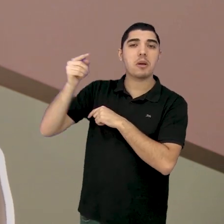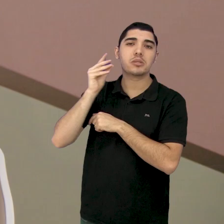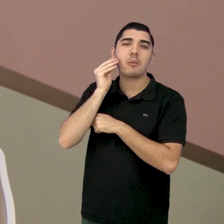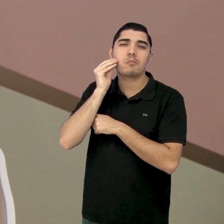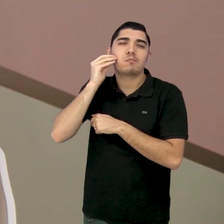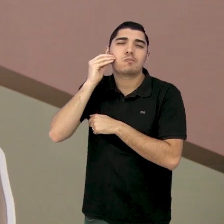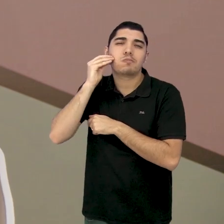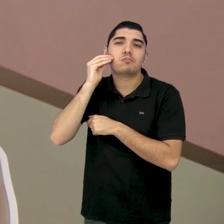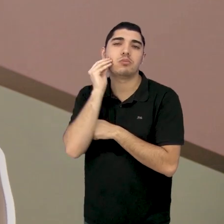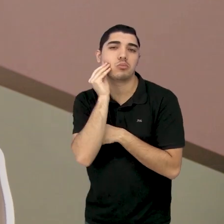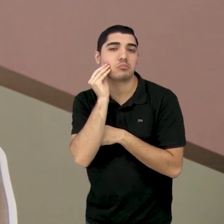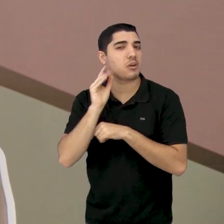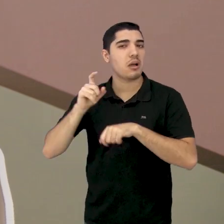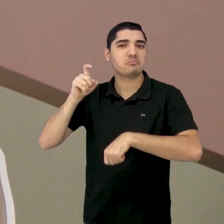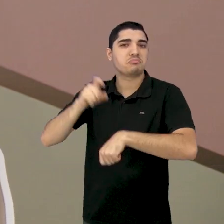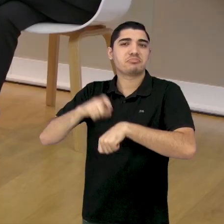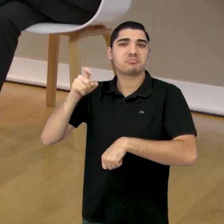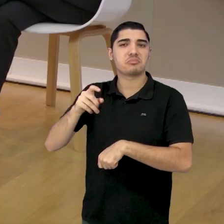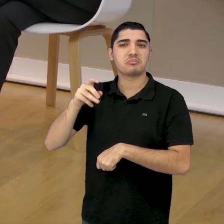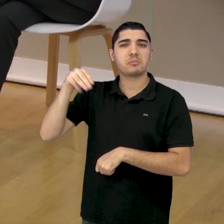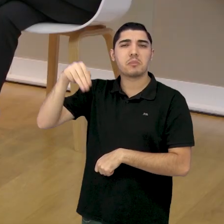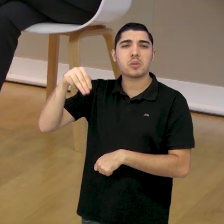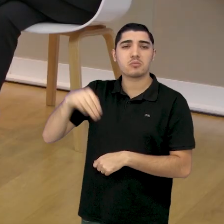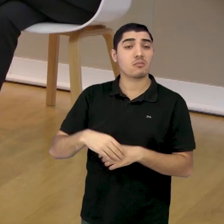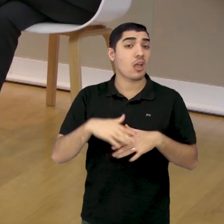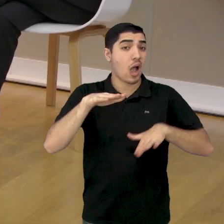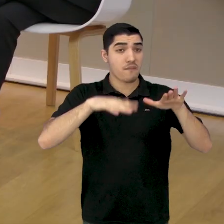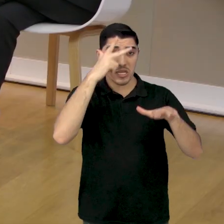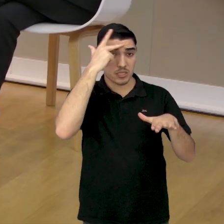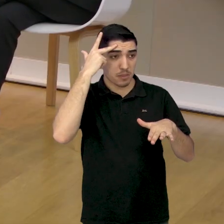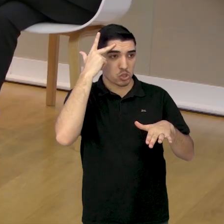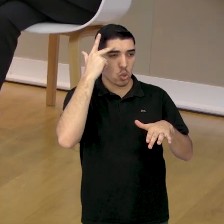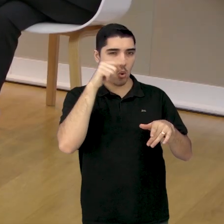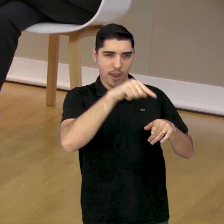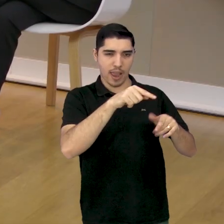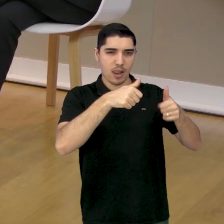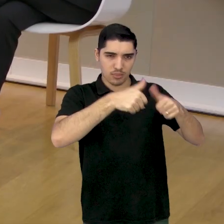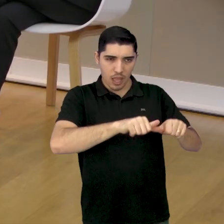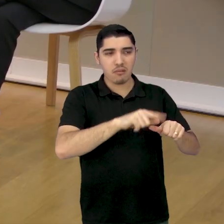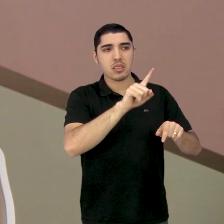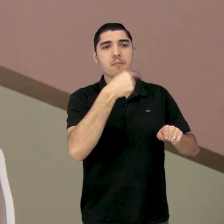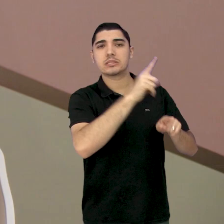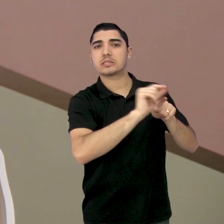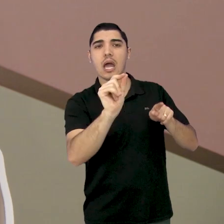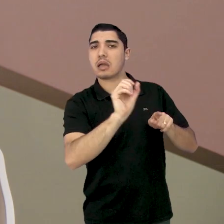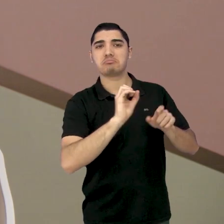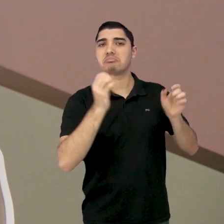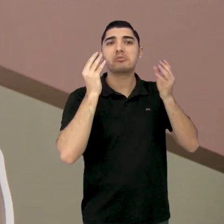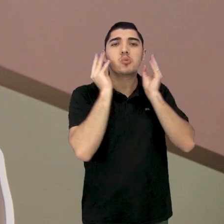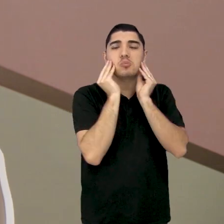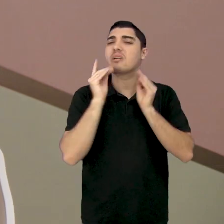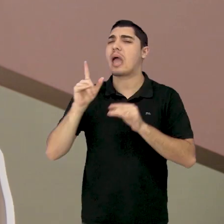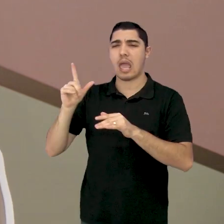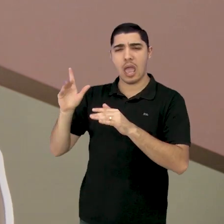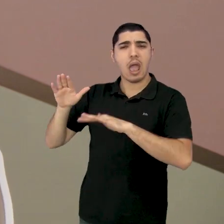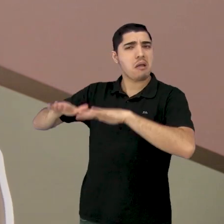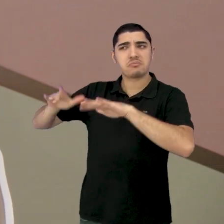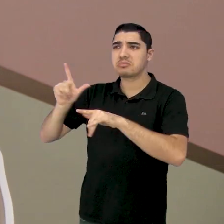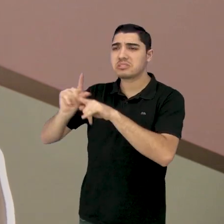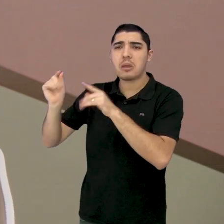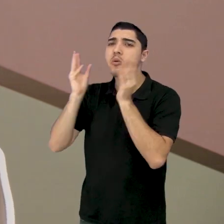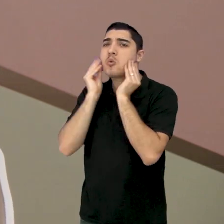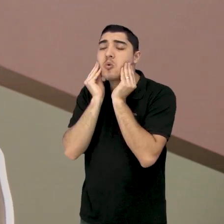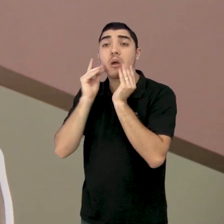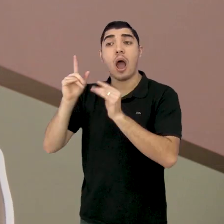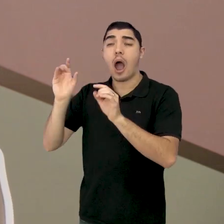já some, então é bem tranquilo. De repente ele já sai do consultório sem esse inchaço? Sem inchaço. Às vezes o paciente que é mais branquinho, fica um pouco